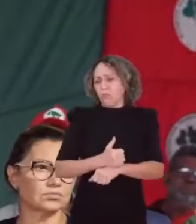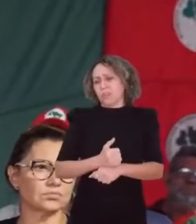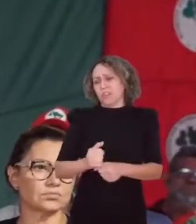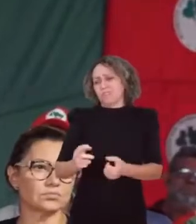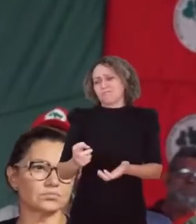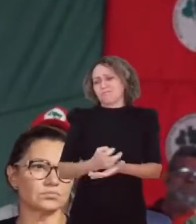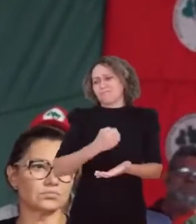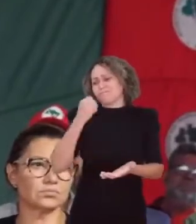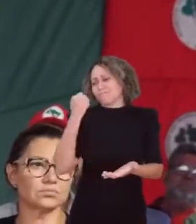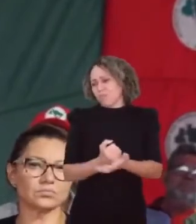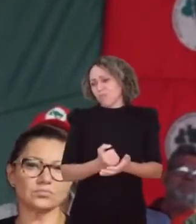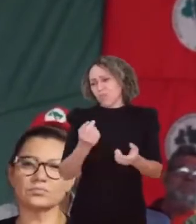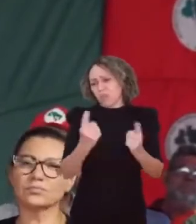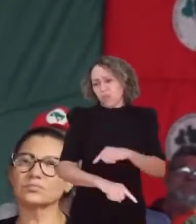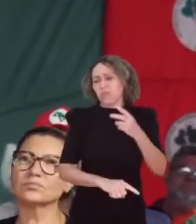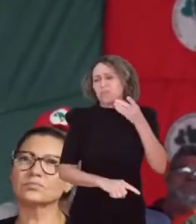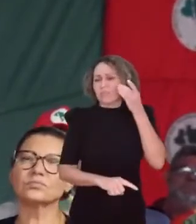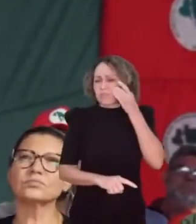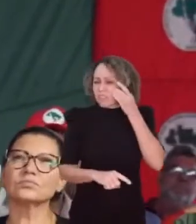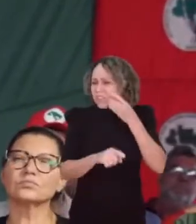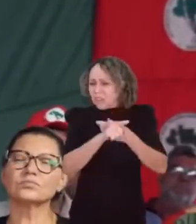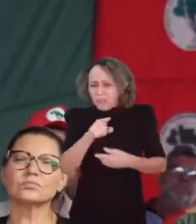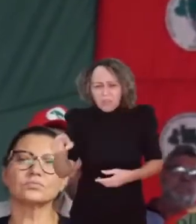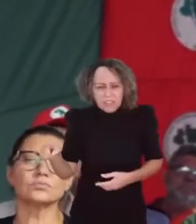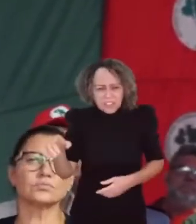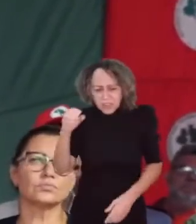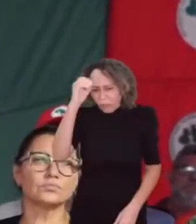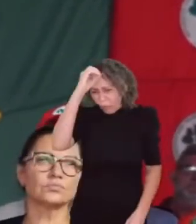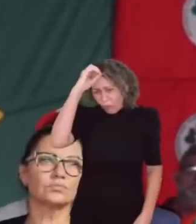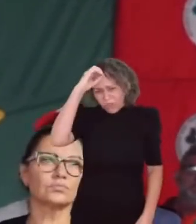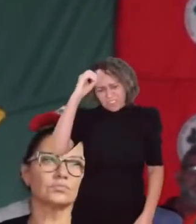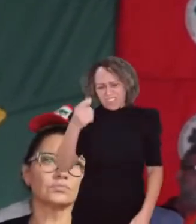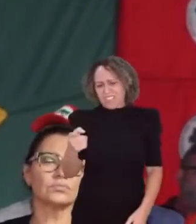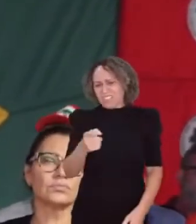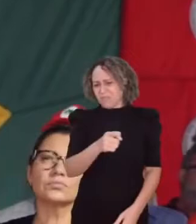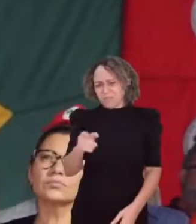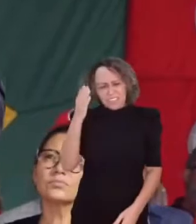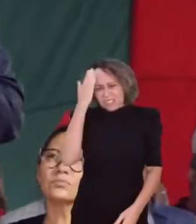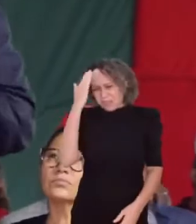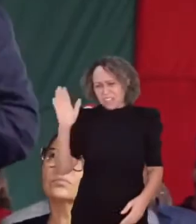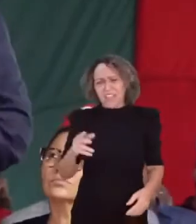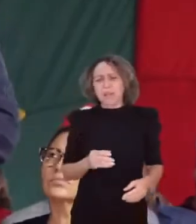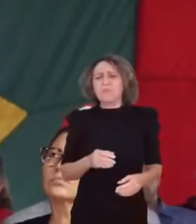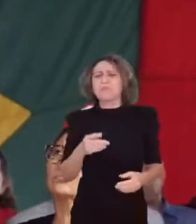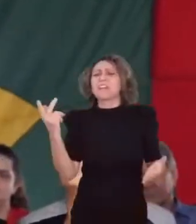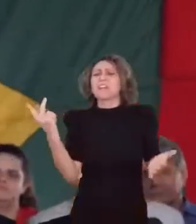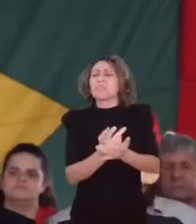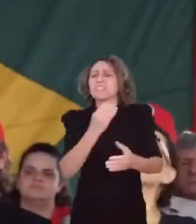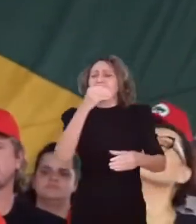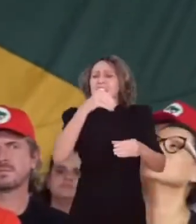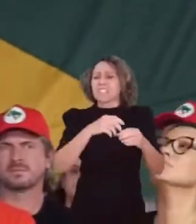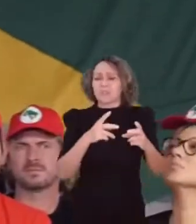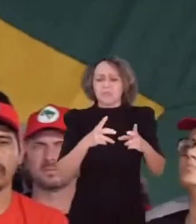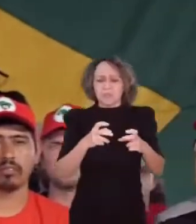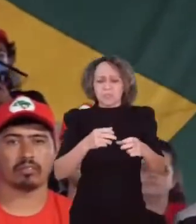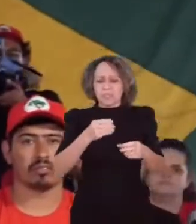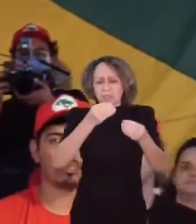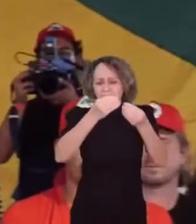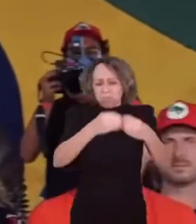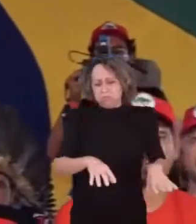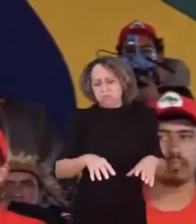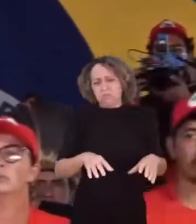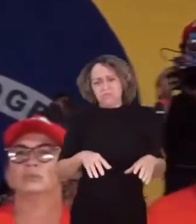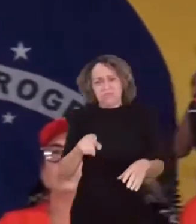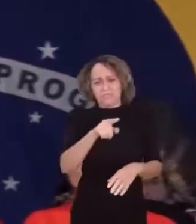não têm noção do que foi a destruição da Petrobras. Vocês não têm noção, porque muitas vezes a